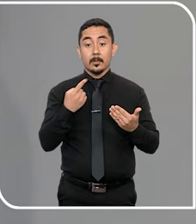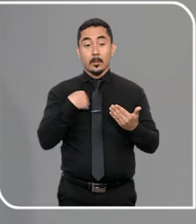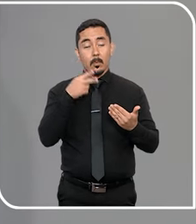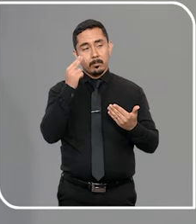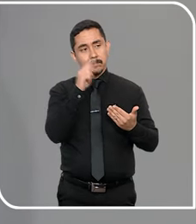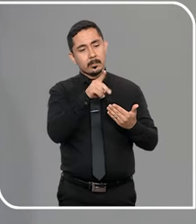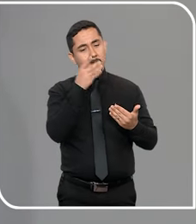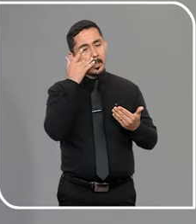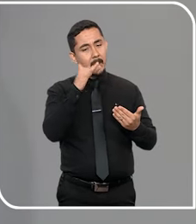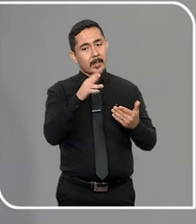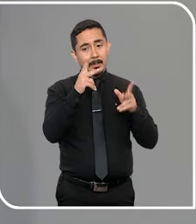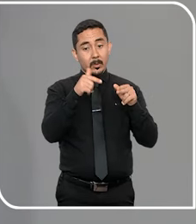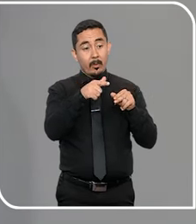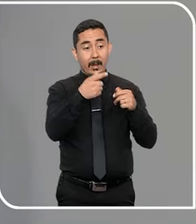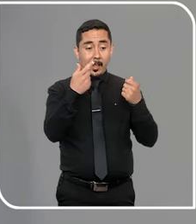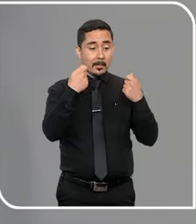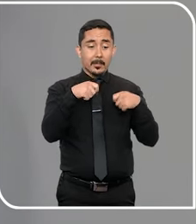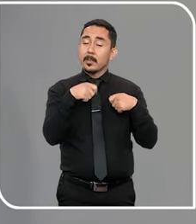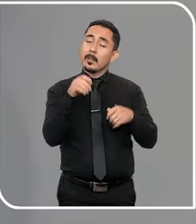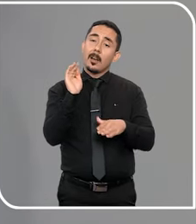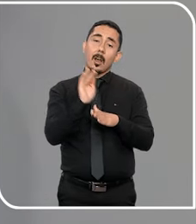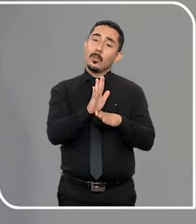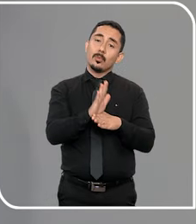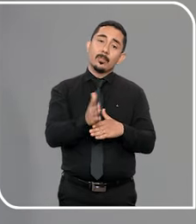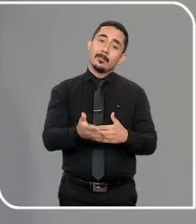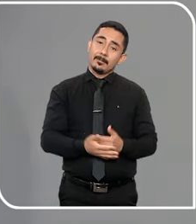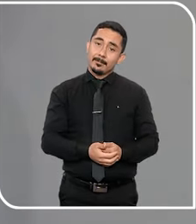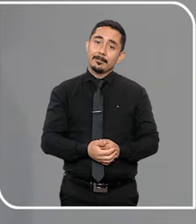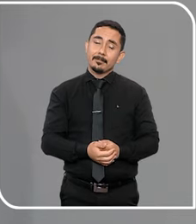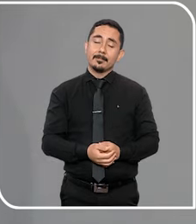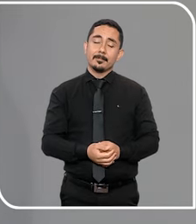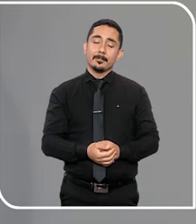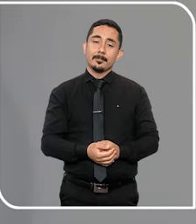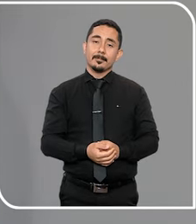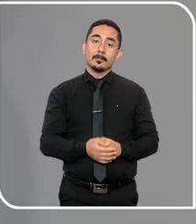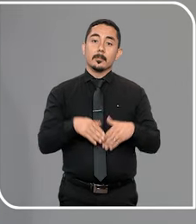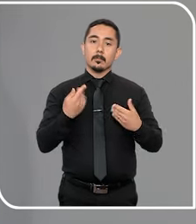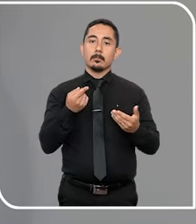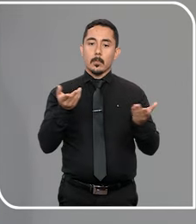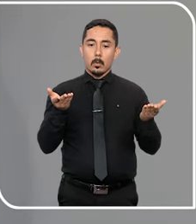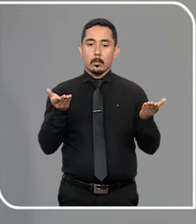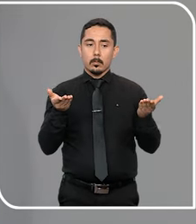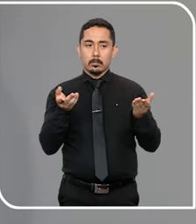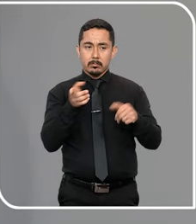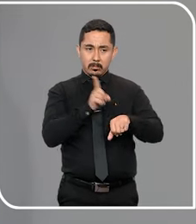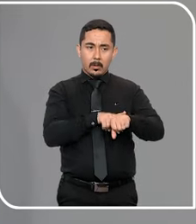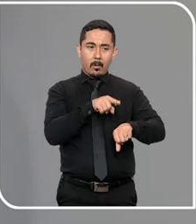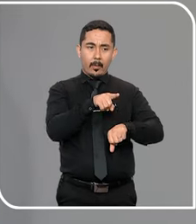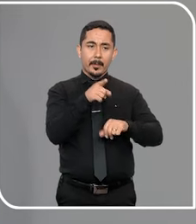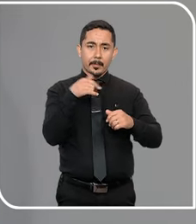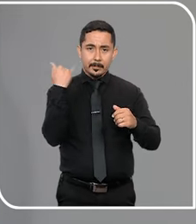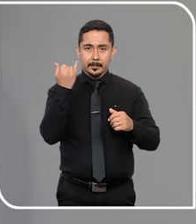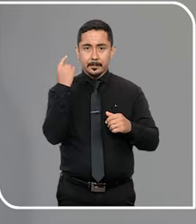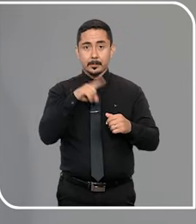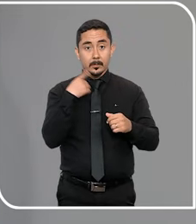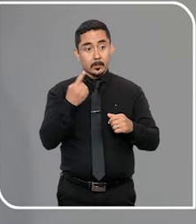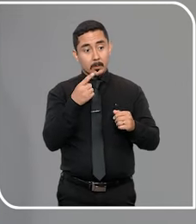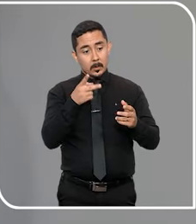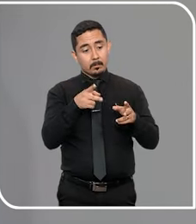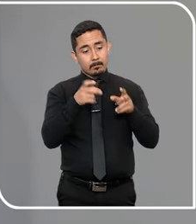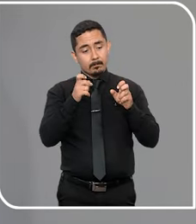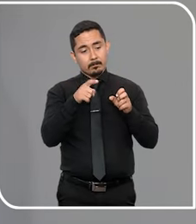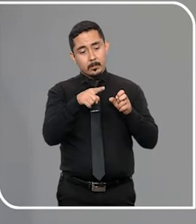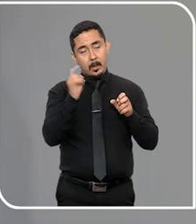então eu olho essa criança como uma criança que tá precisando de ajuda né então Nessa hora assim eu acho que é muito